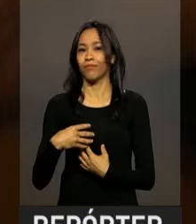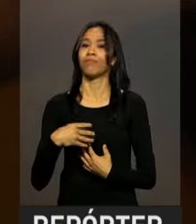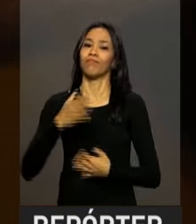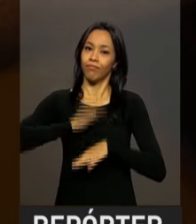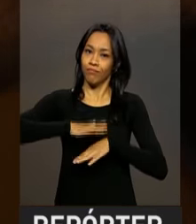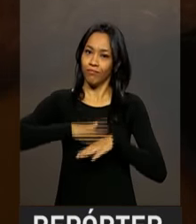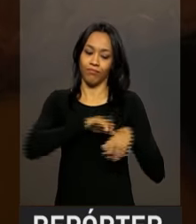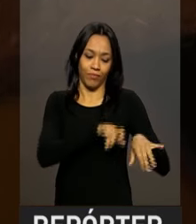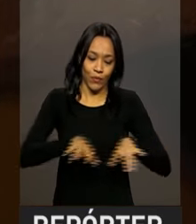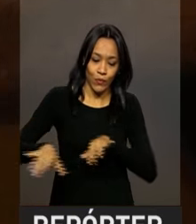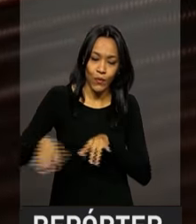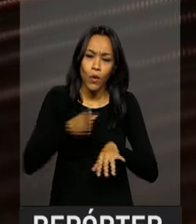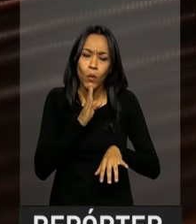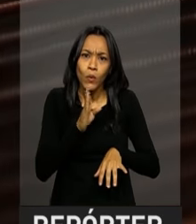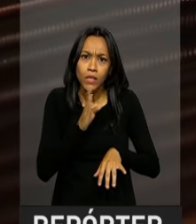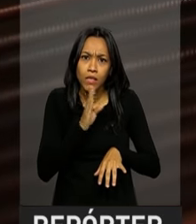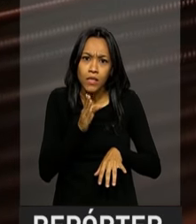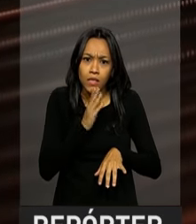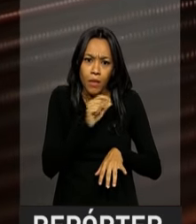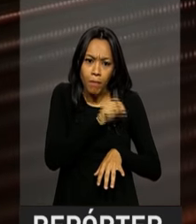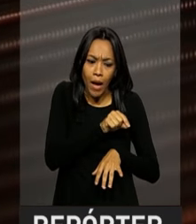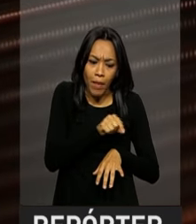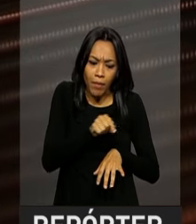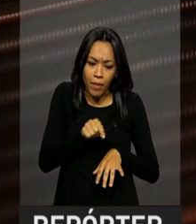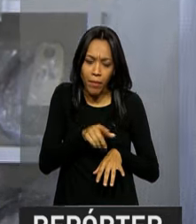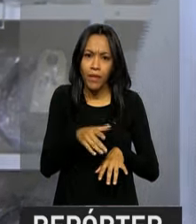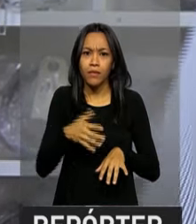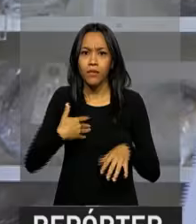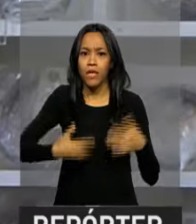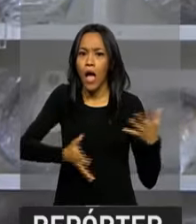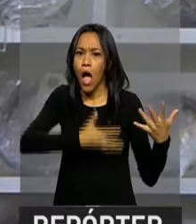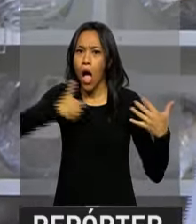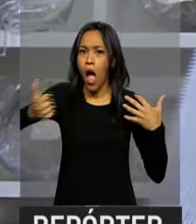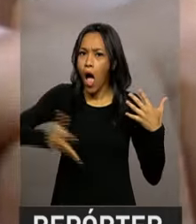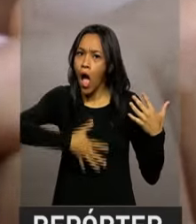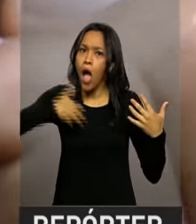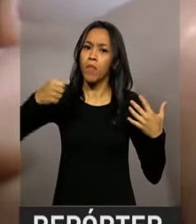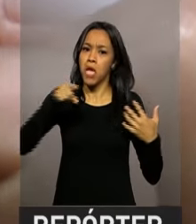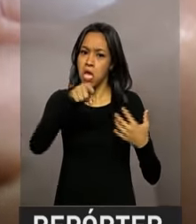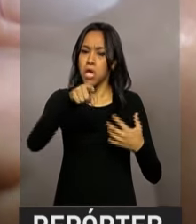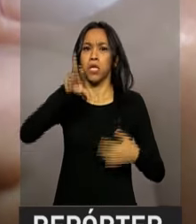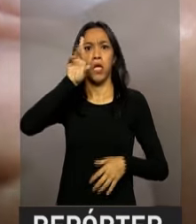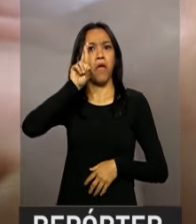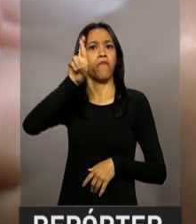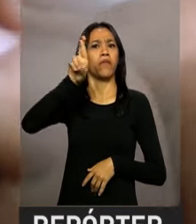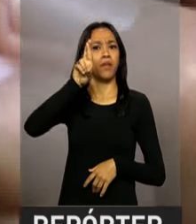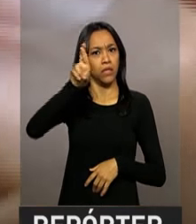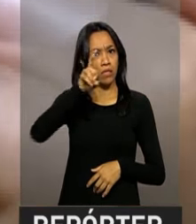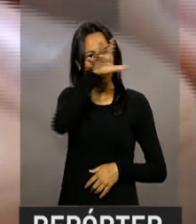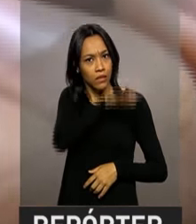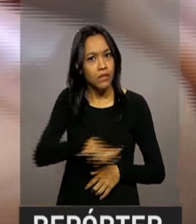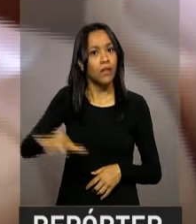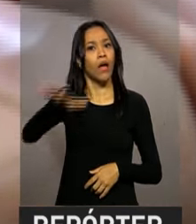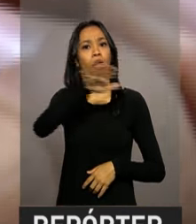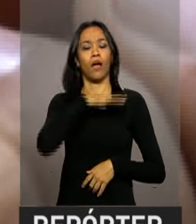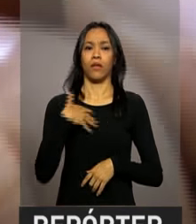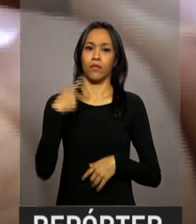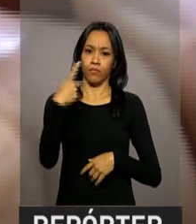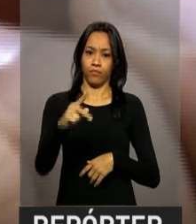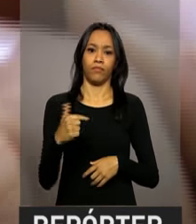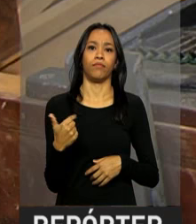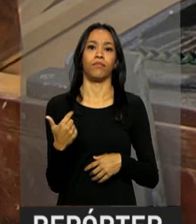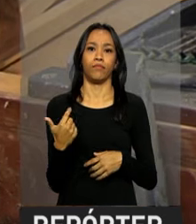88 teclas e as 230 cordas da arpa Rogério se tornou referência Nacional neste tipo de